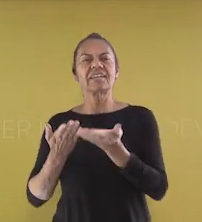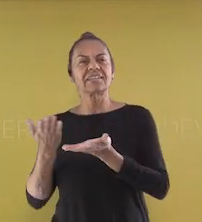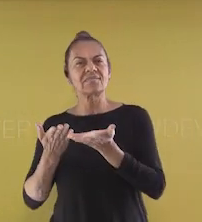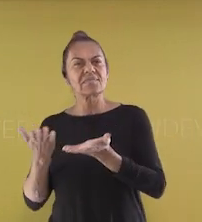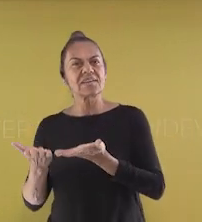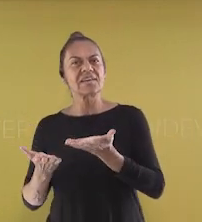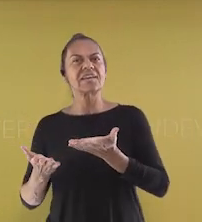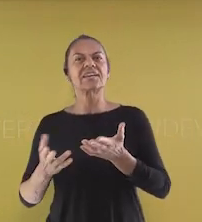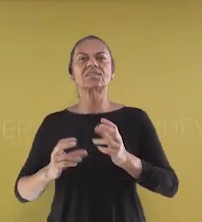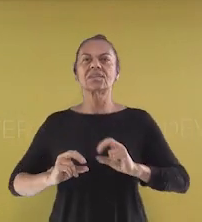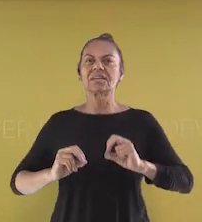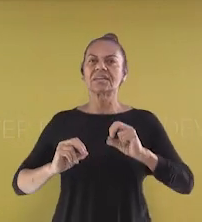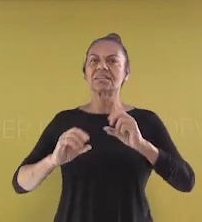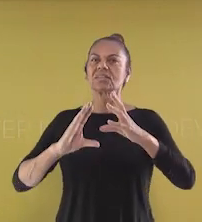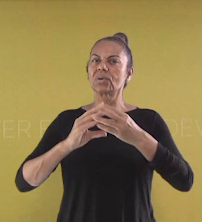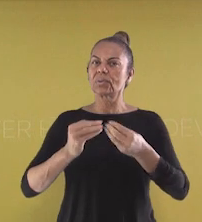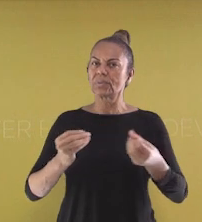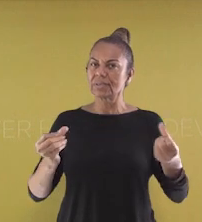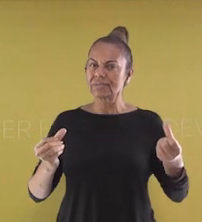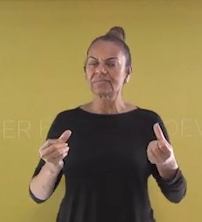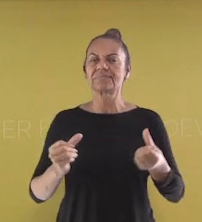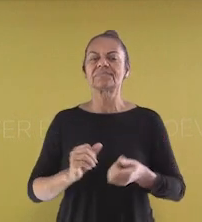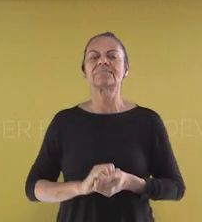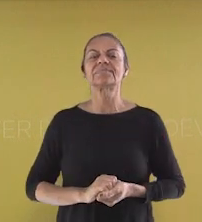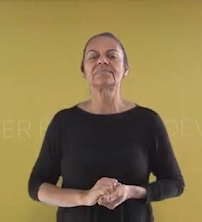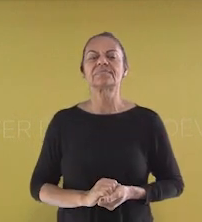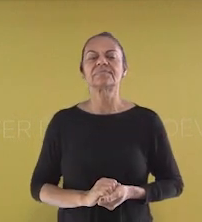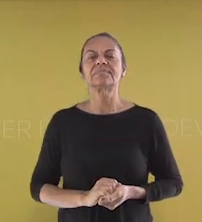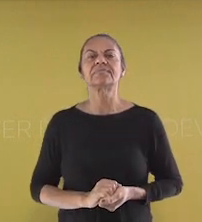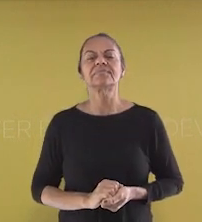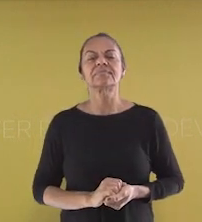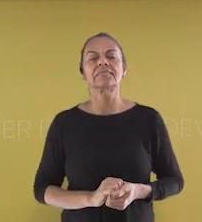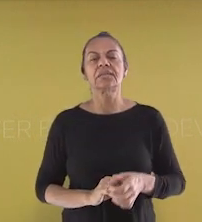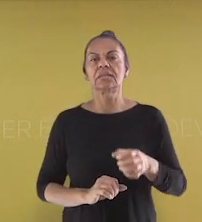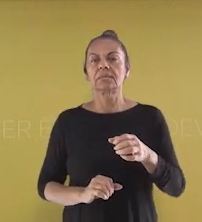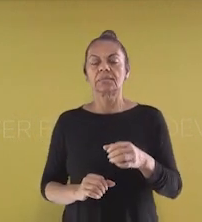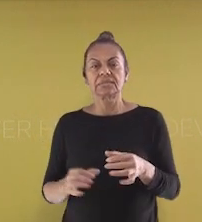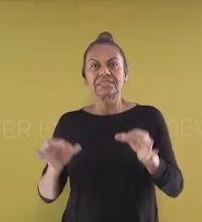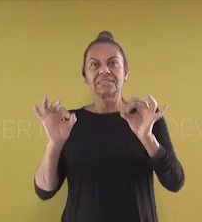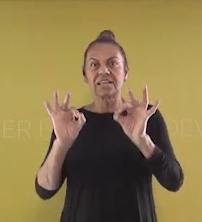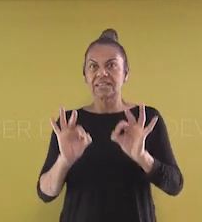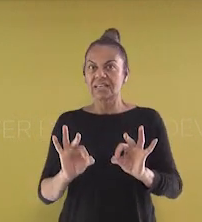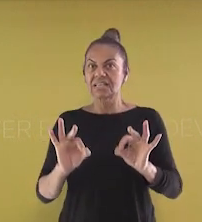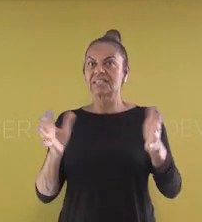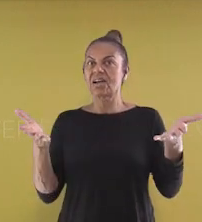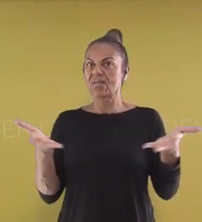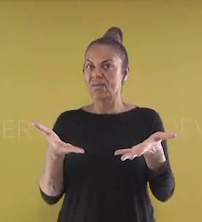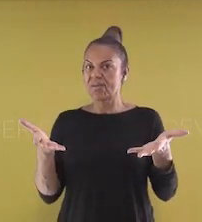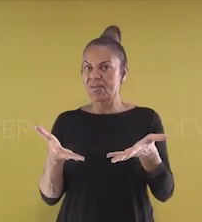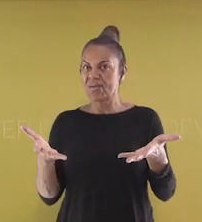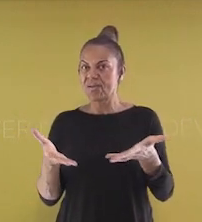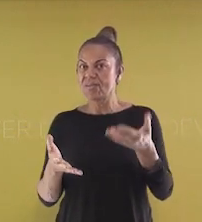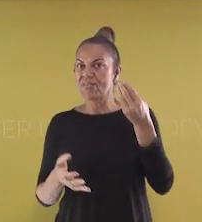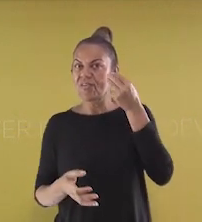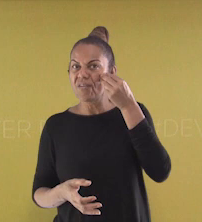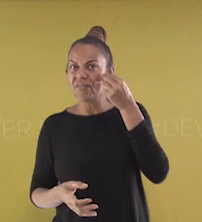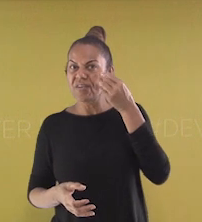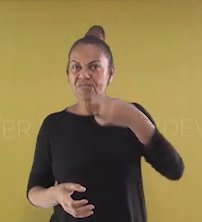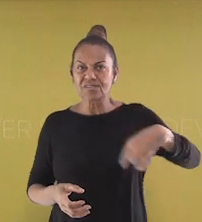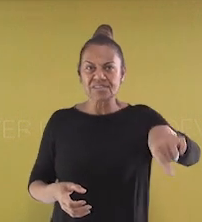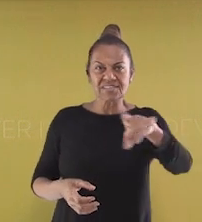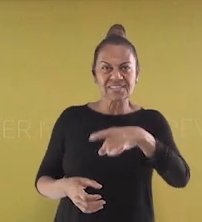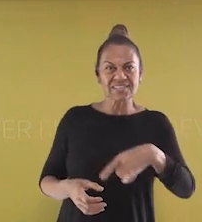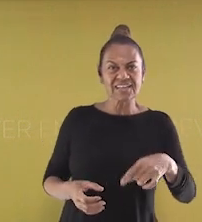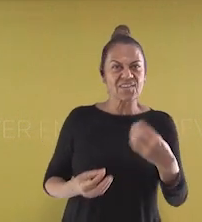dos casos podem ser evitados com a adoção de hábitos saudáveis. Como aqueles que vimos